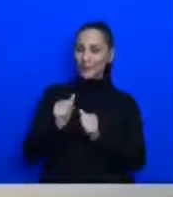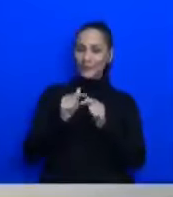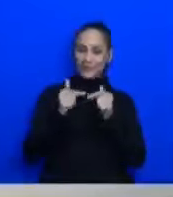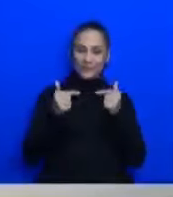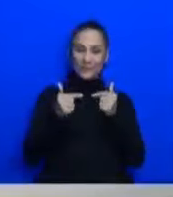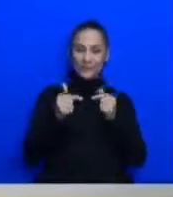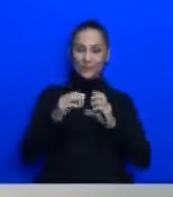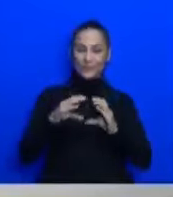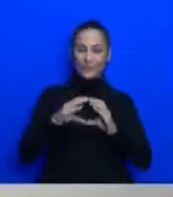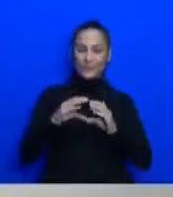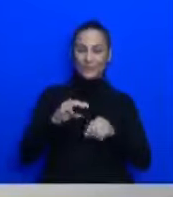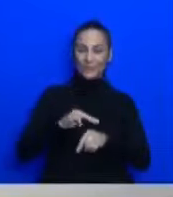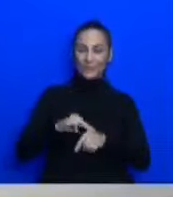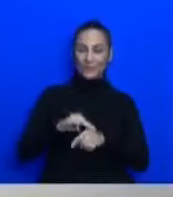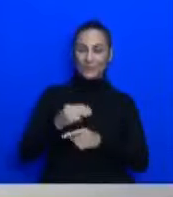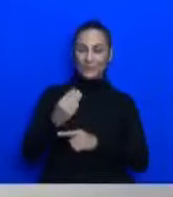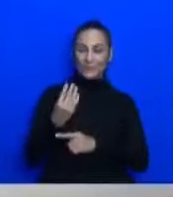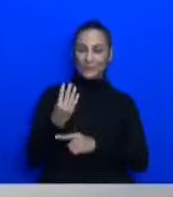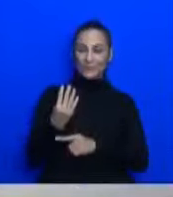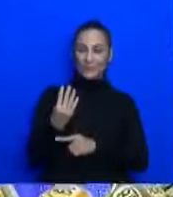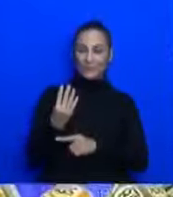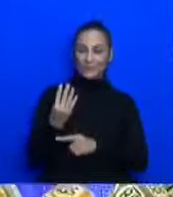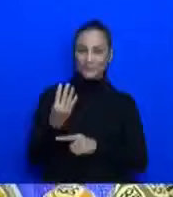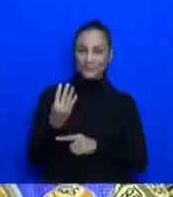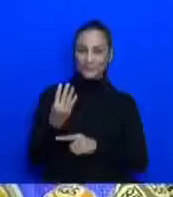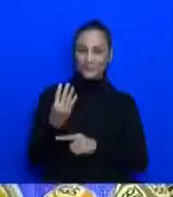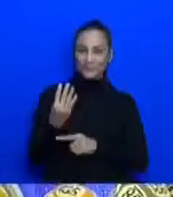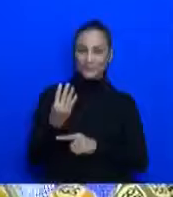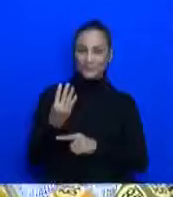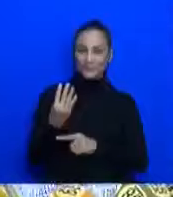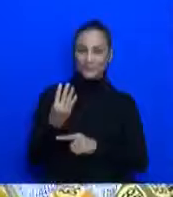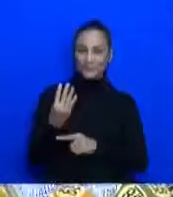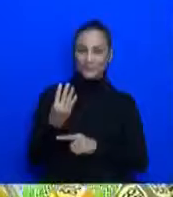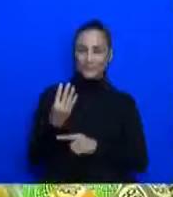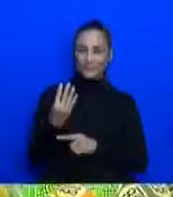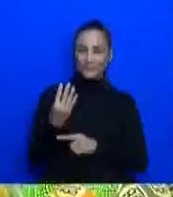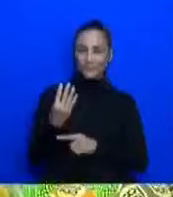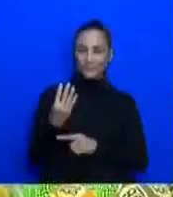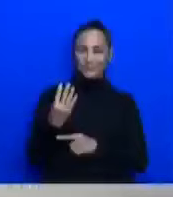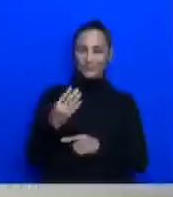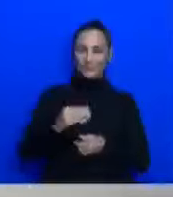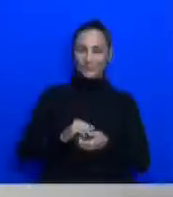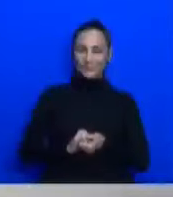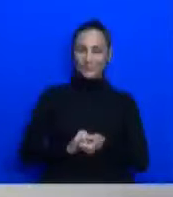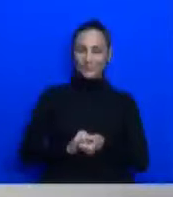Bola marrom, número 4.